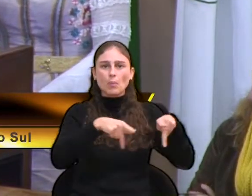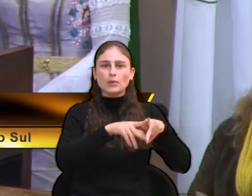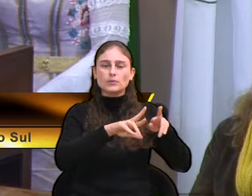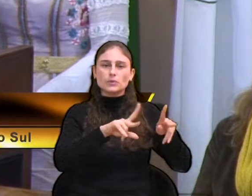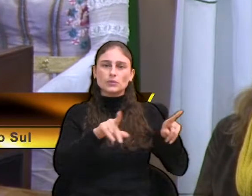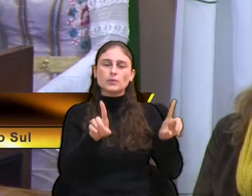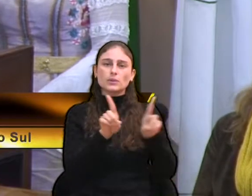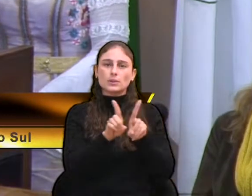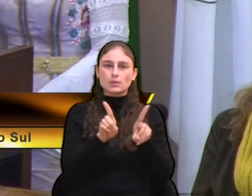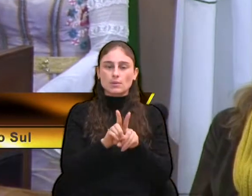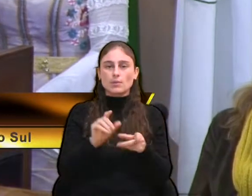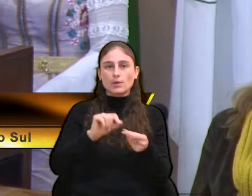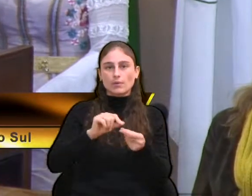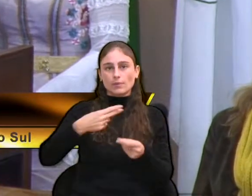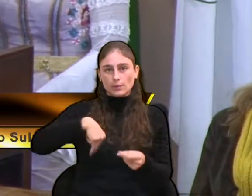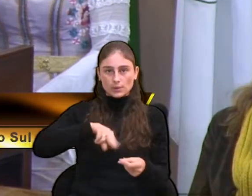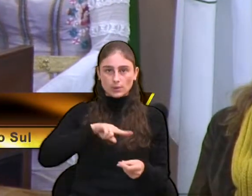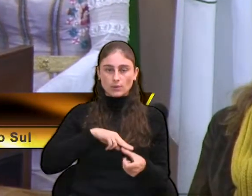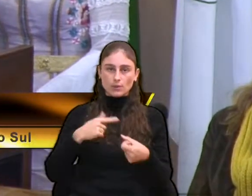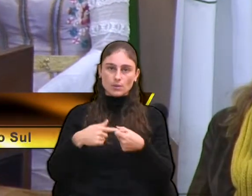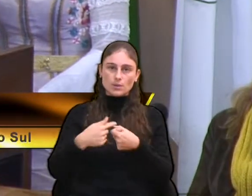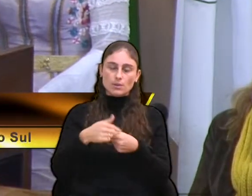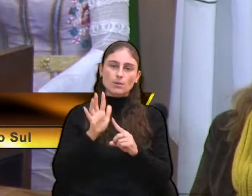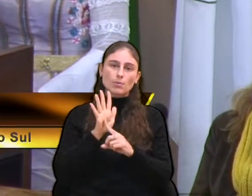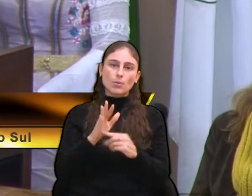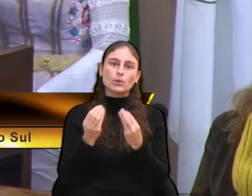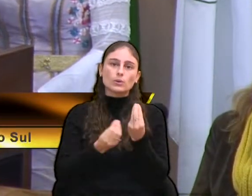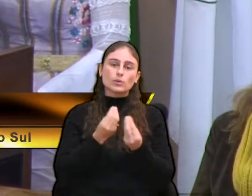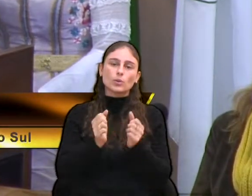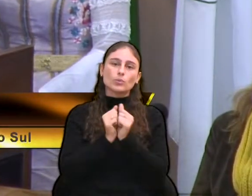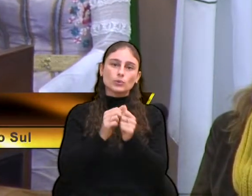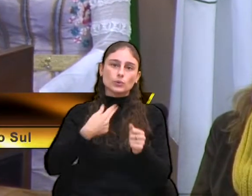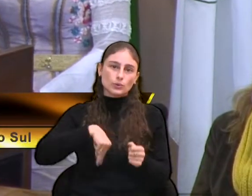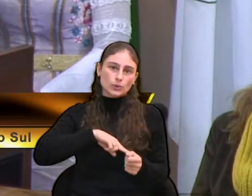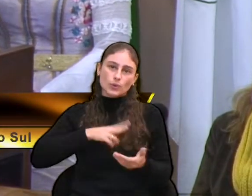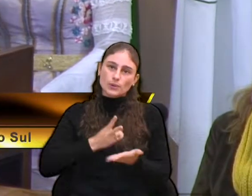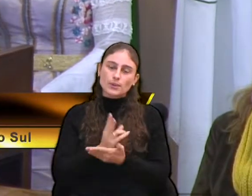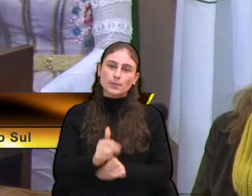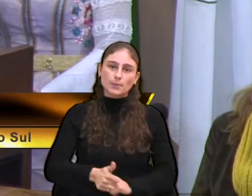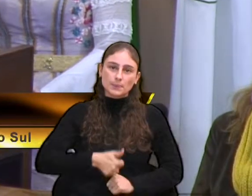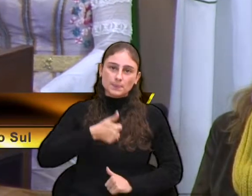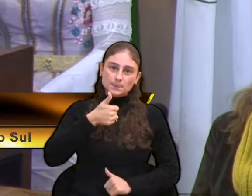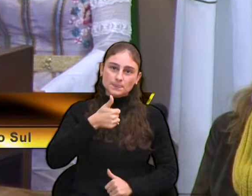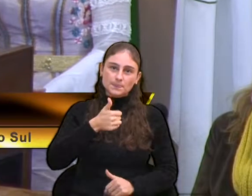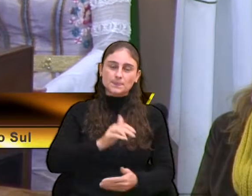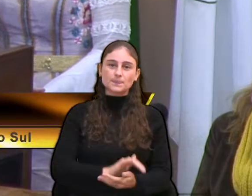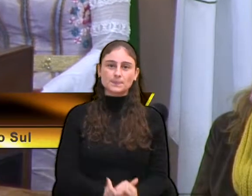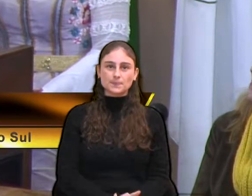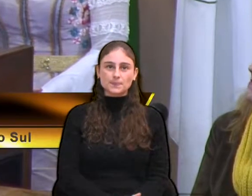que compõem a nossa cidade mostram o quanto juntos somos sempre melhores.